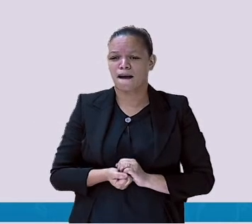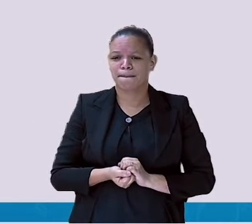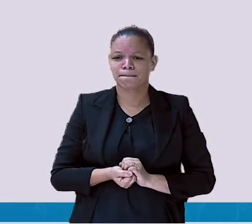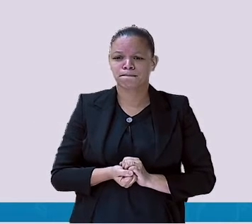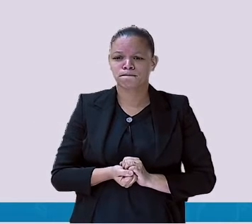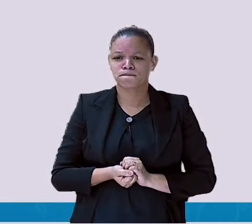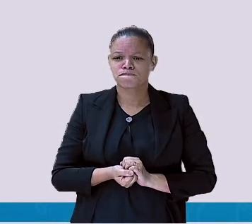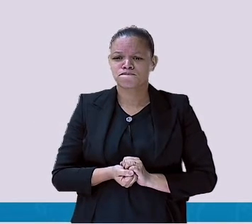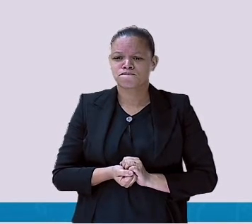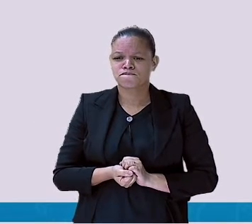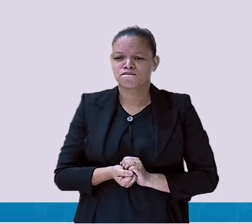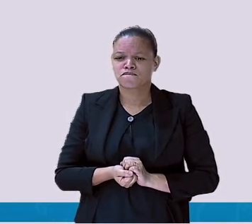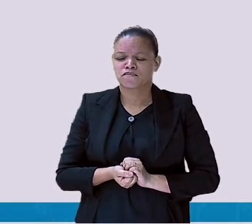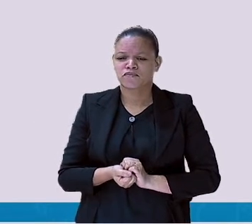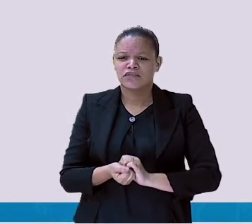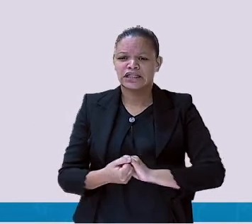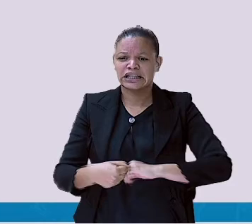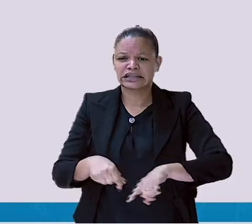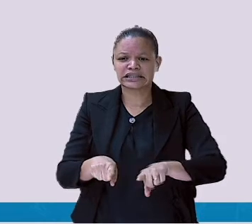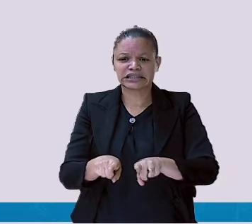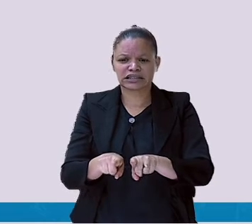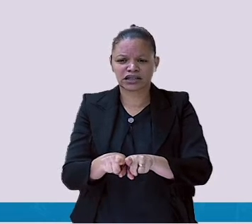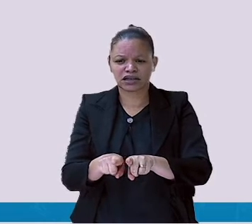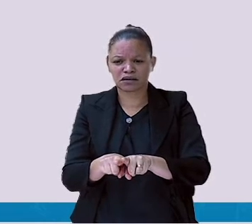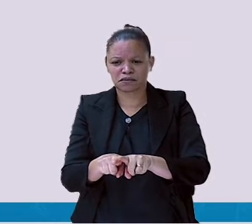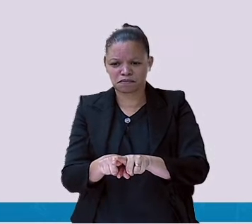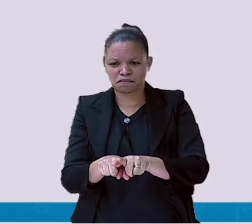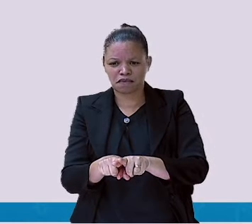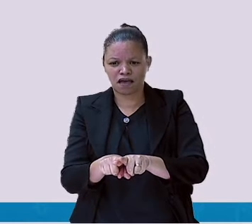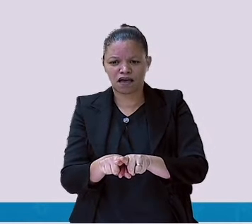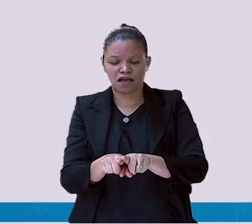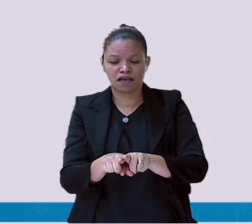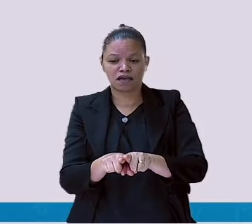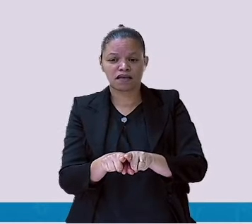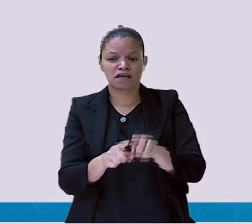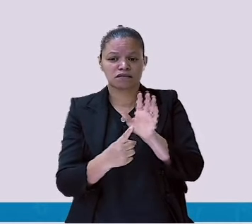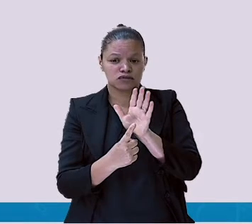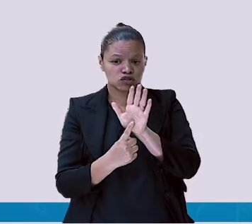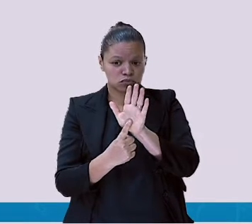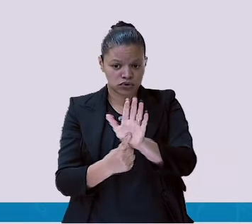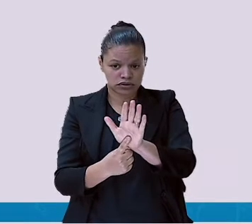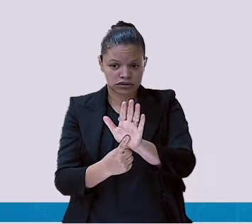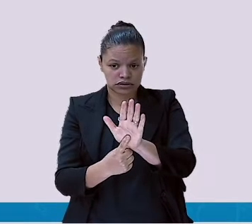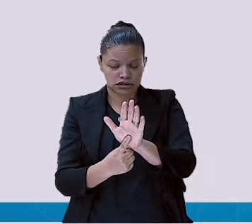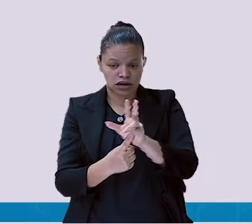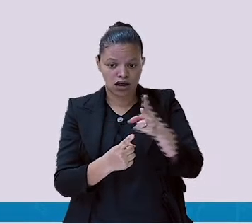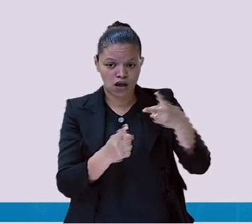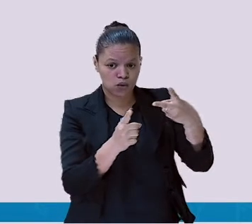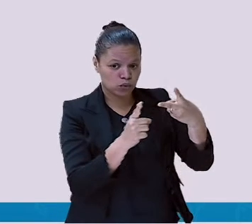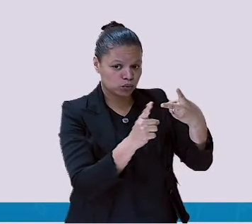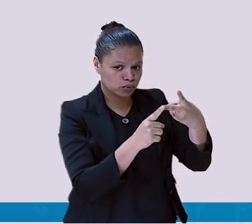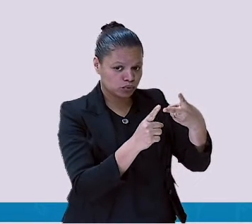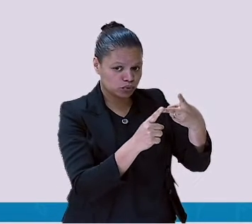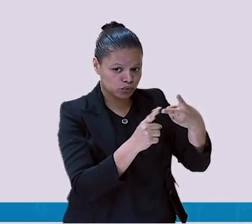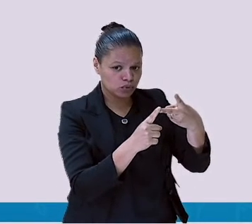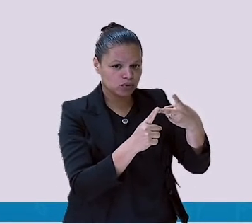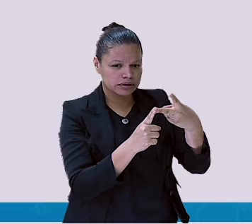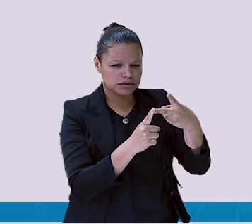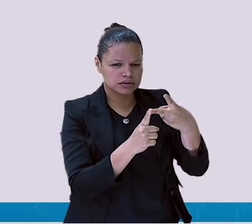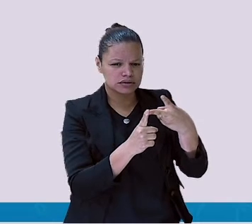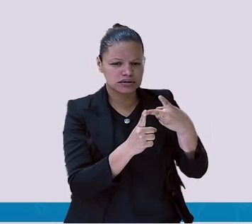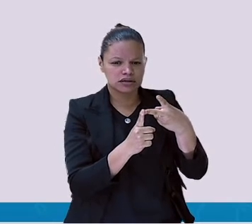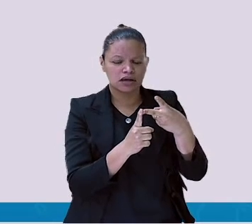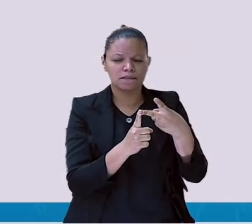alimentação, tá? O que está ligado com a sua má alimentação é o diabetes tipo 2. A principal causa